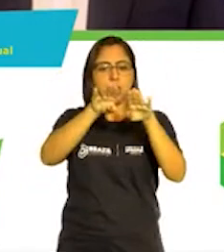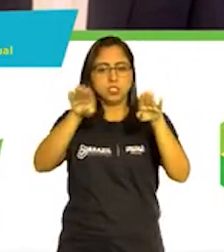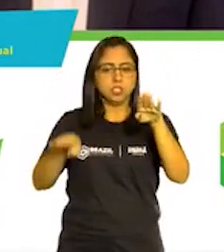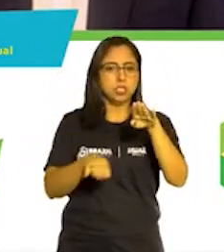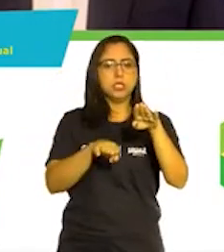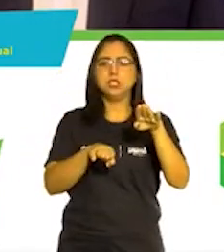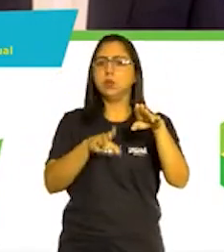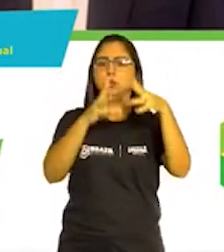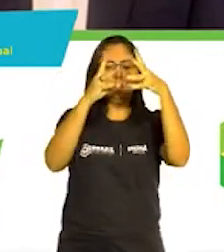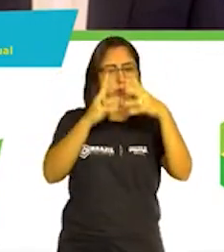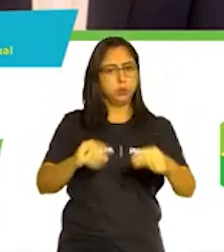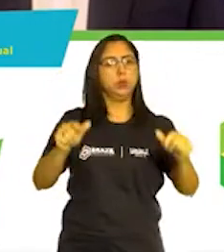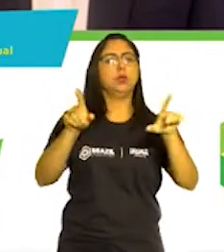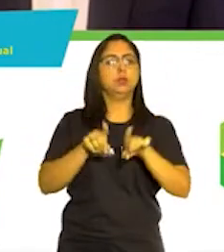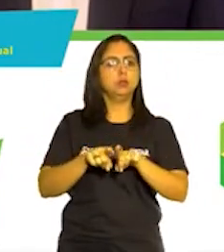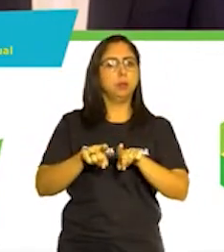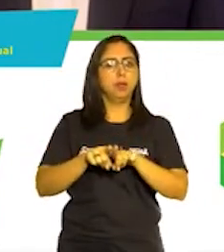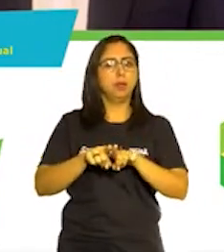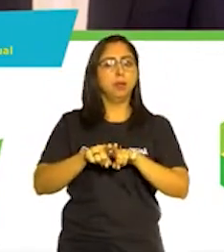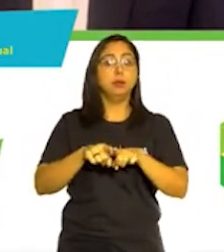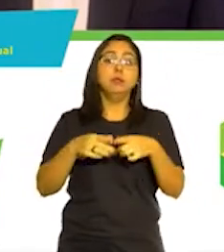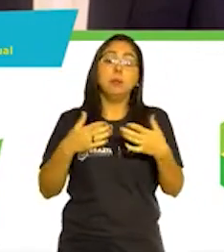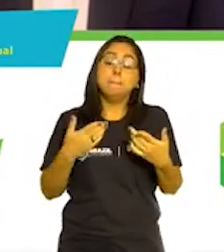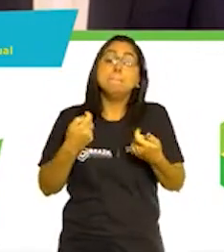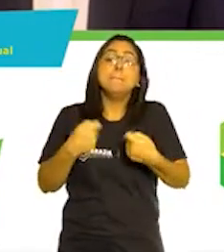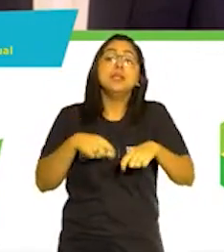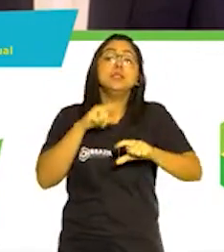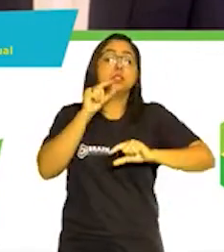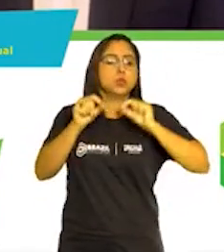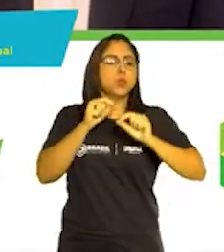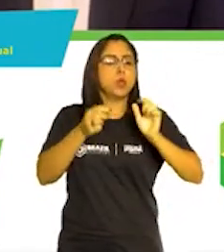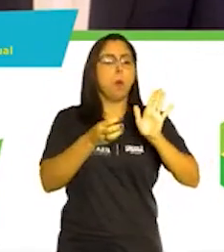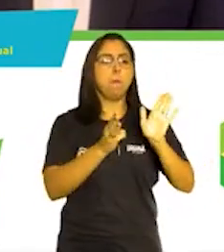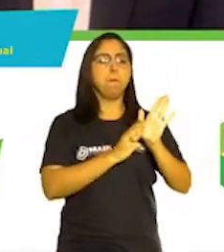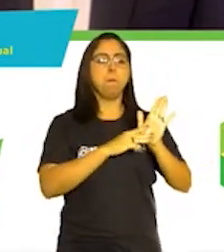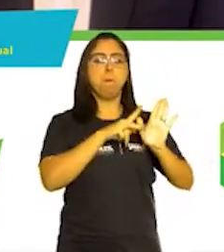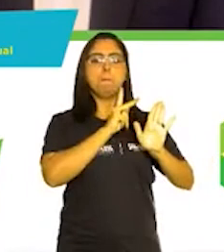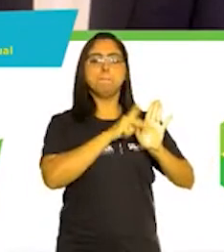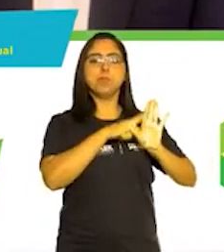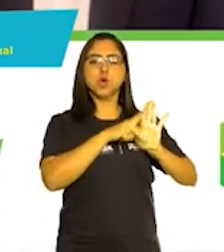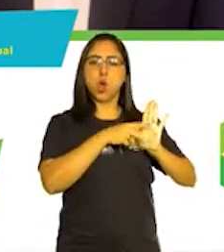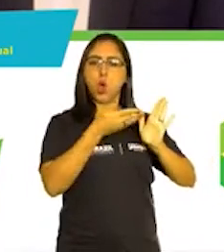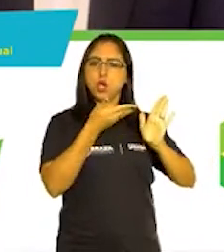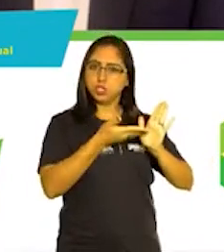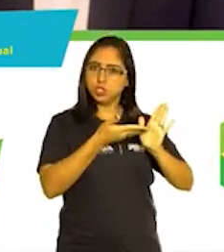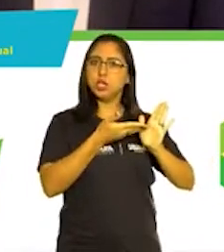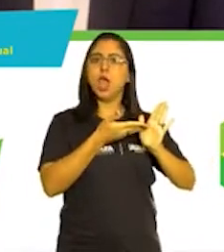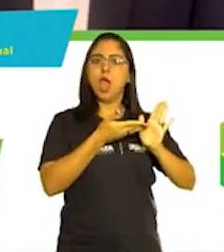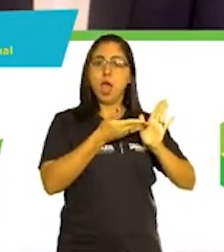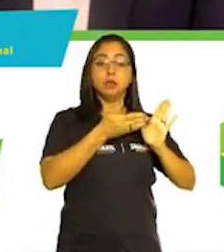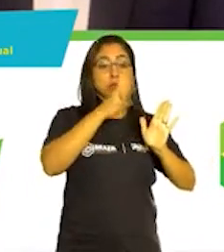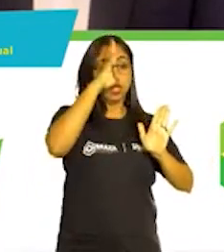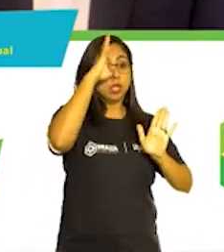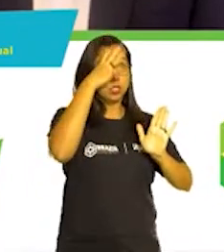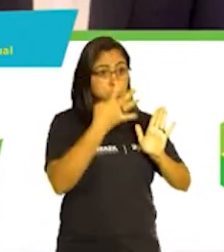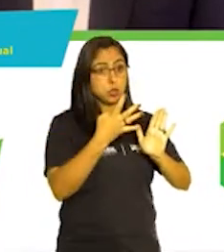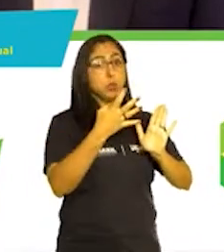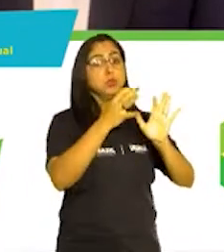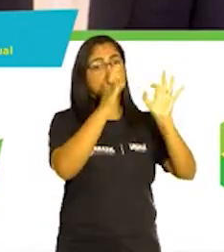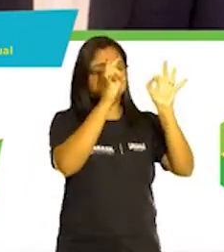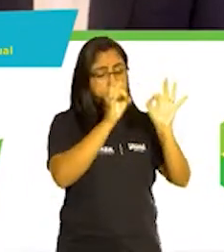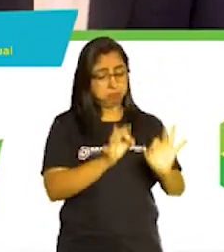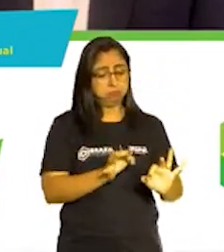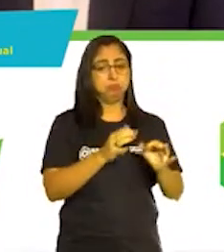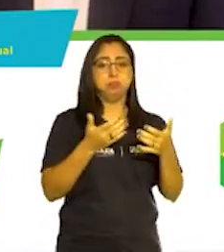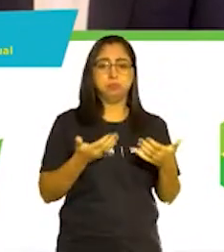você precisa de um projeto que demonstre que ele é eficaz em fazer essas coisas. Agora,